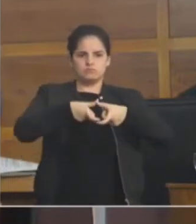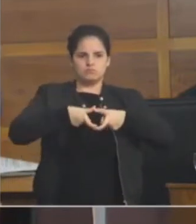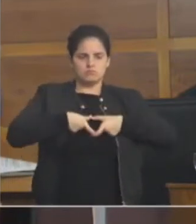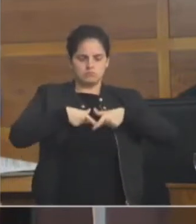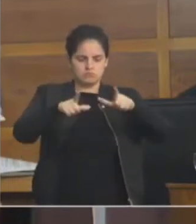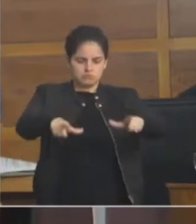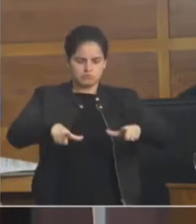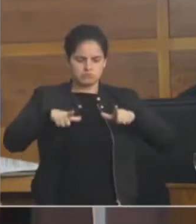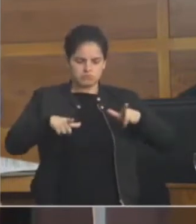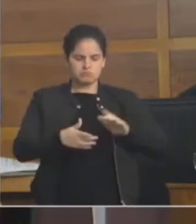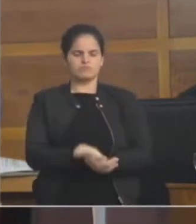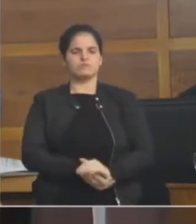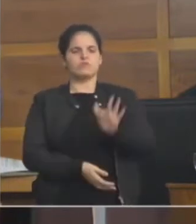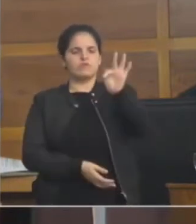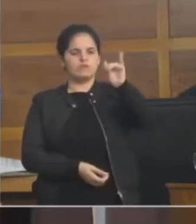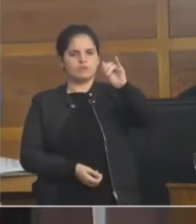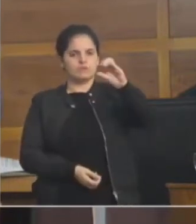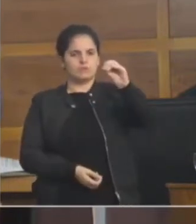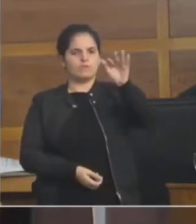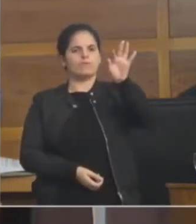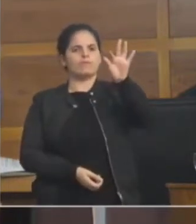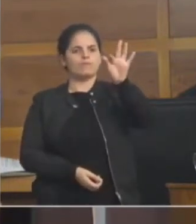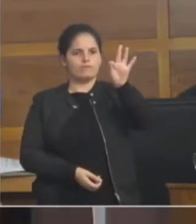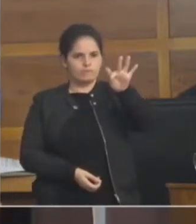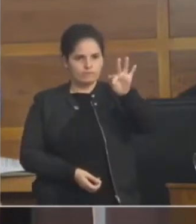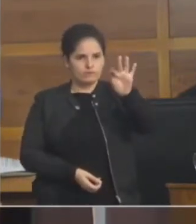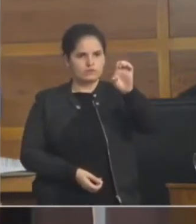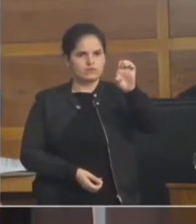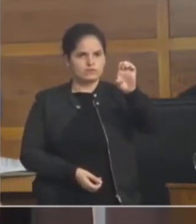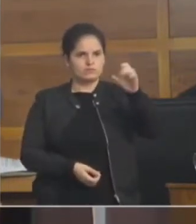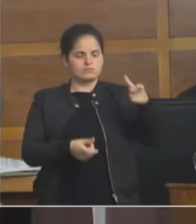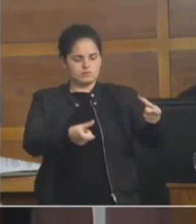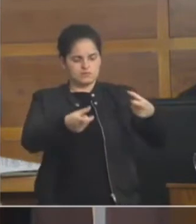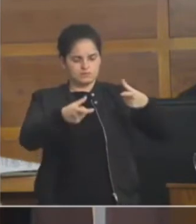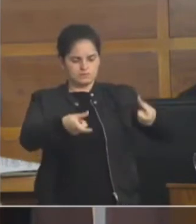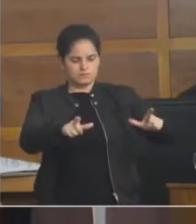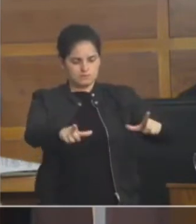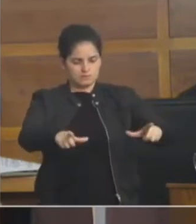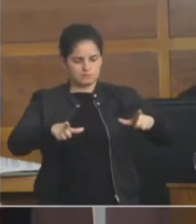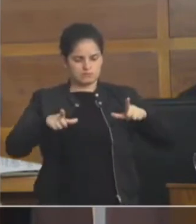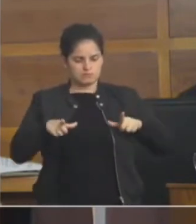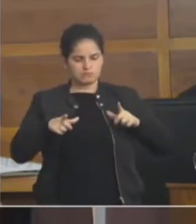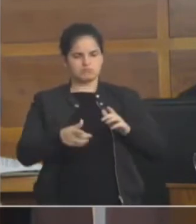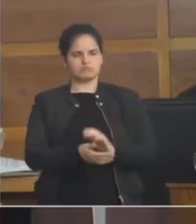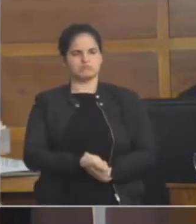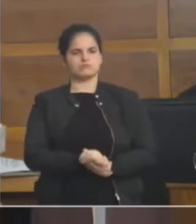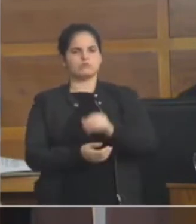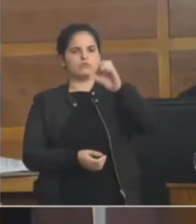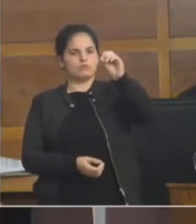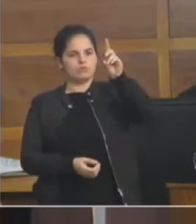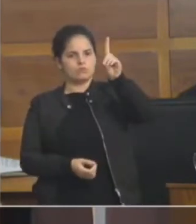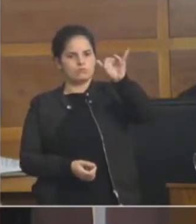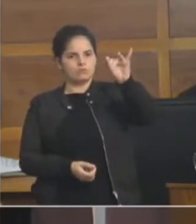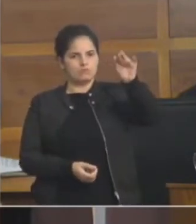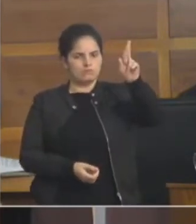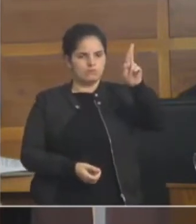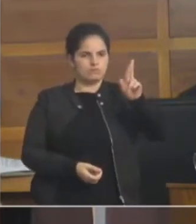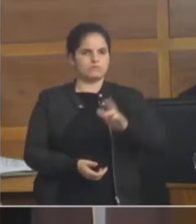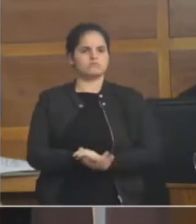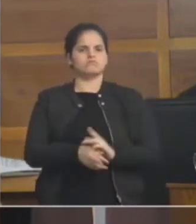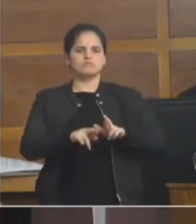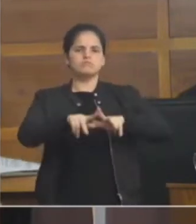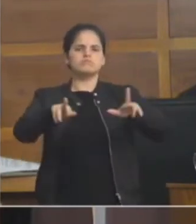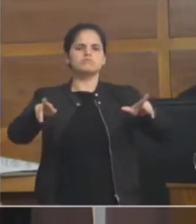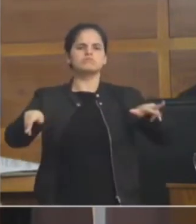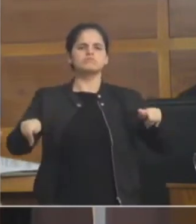fioti foi um deles que me homenageou o saudoso Odir enfim entre outros